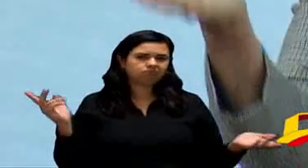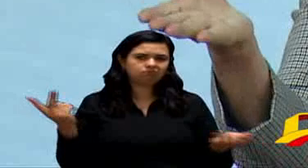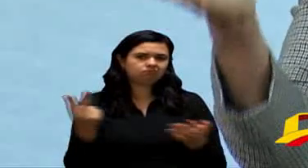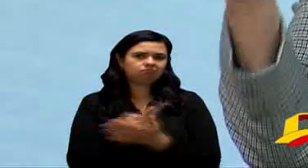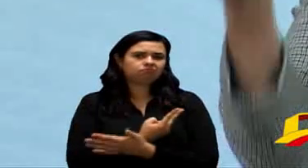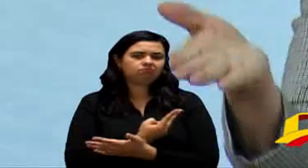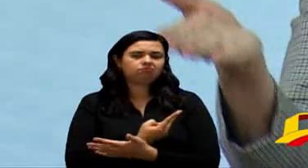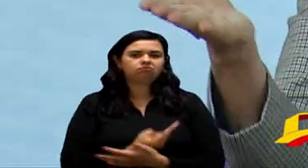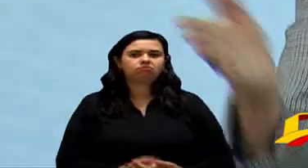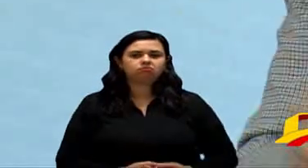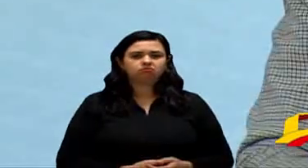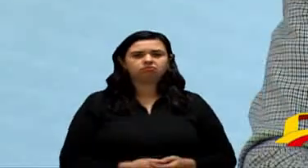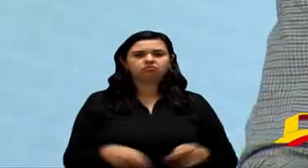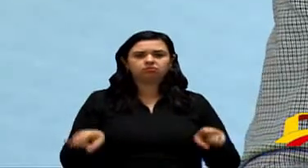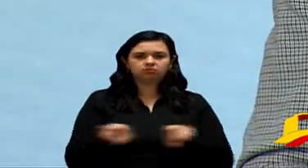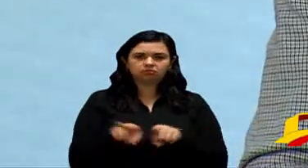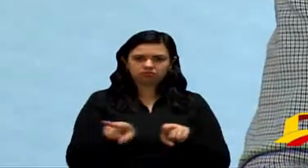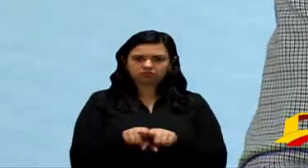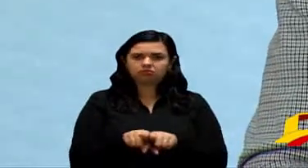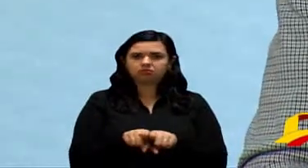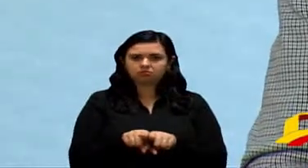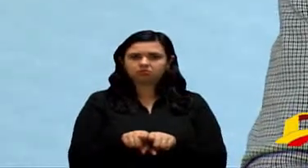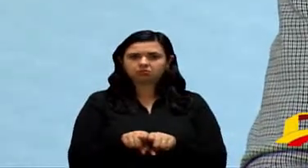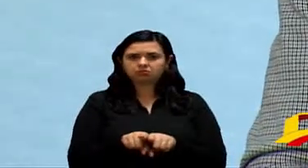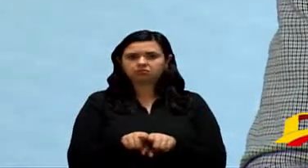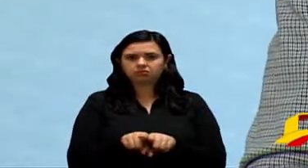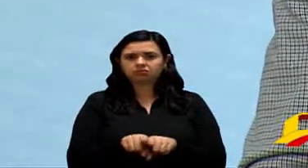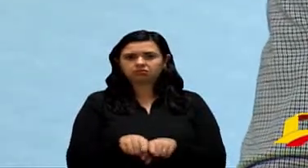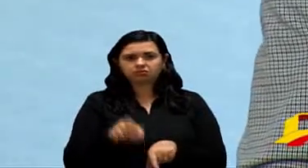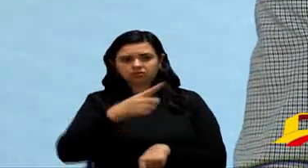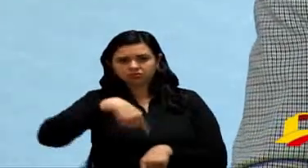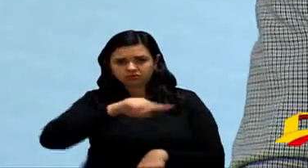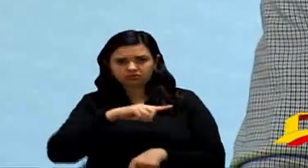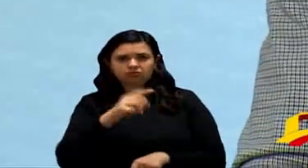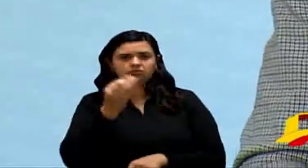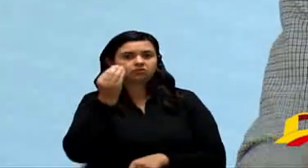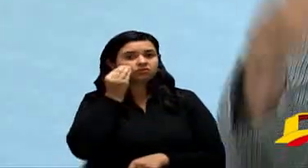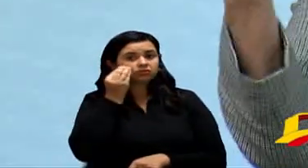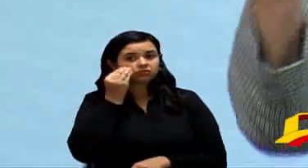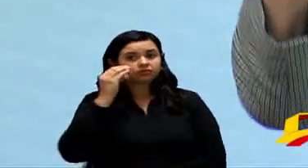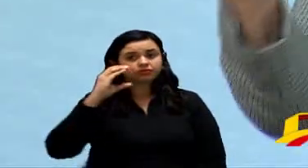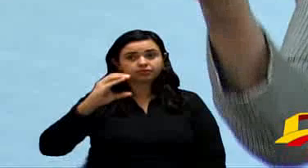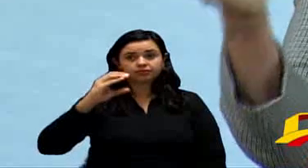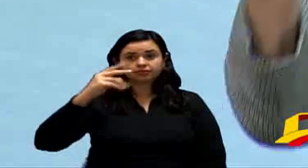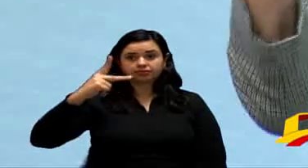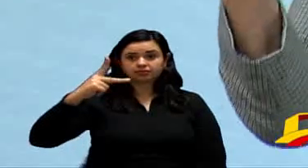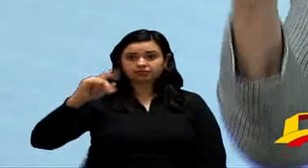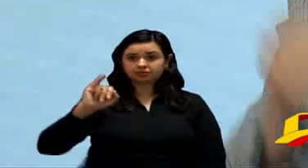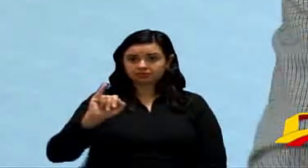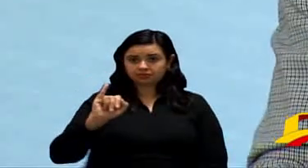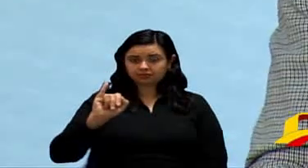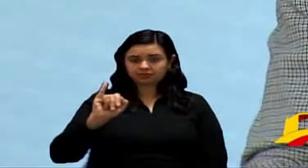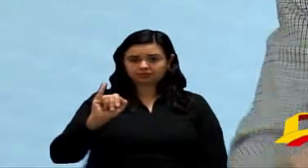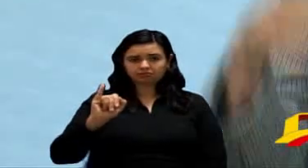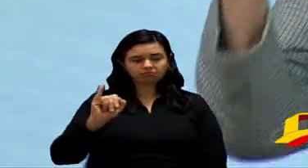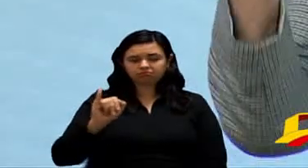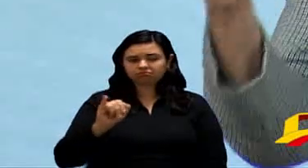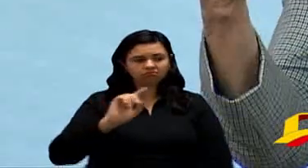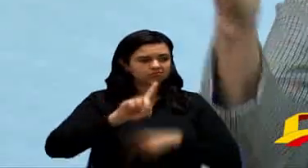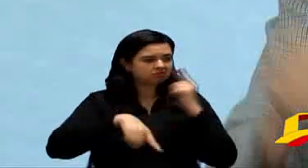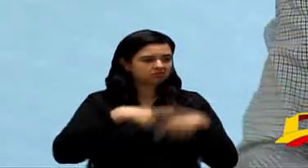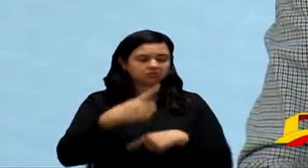nos impediram aqui na casa de fazer uma CPI a maioria do prefeito montou uma CPI que nunca deu satisfação